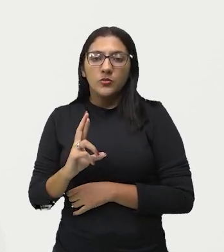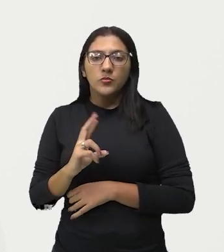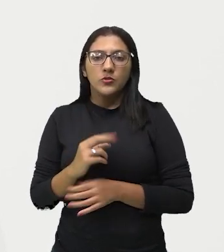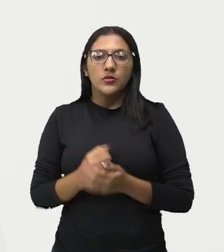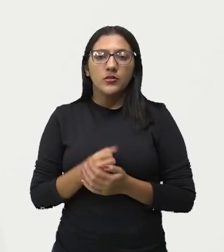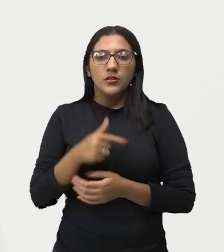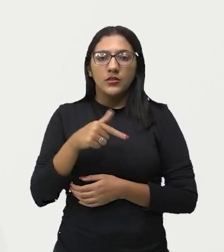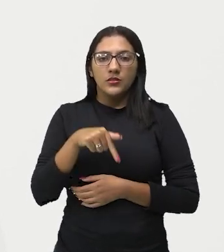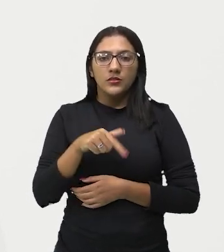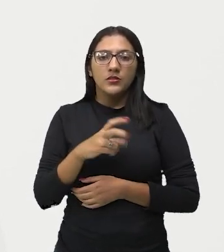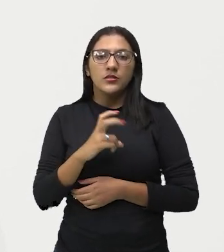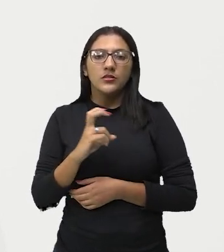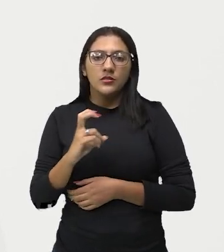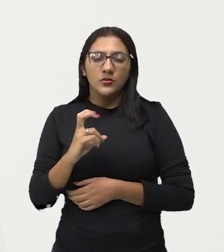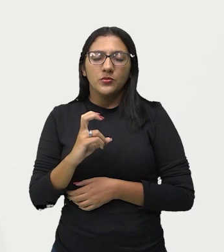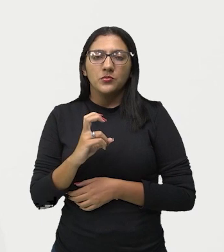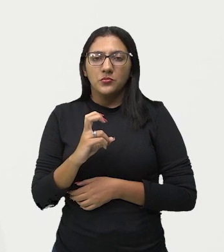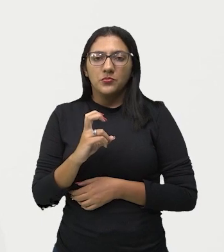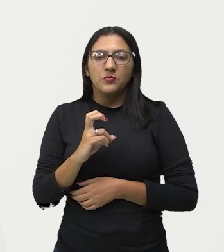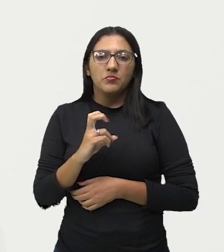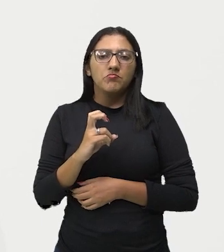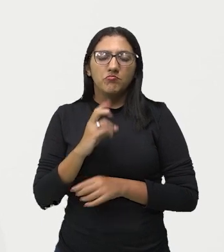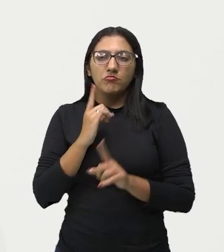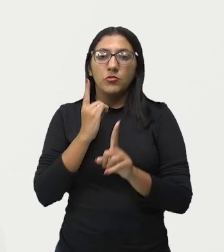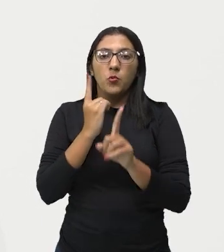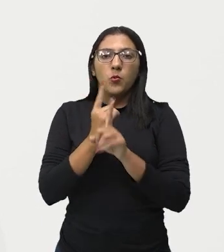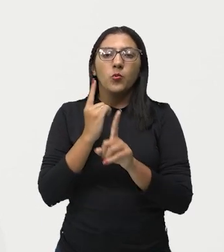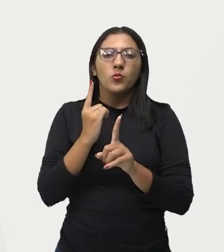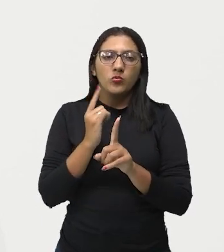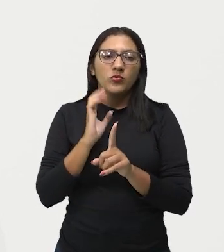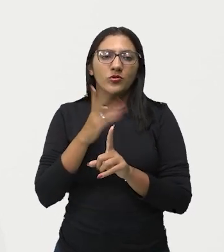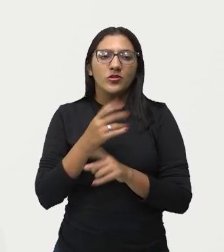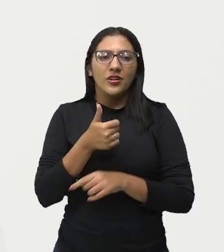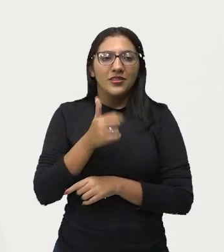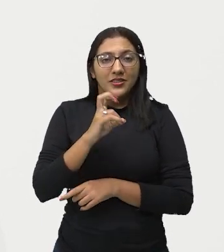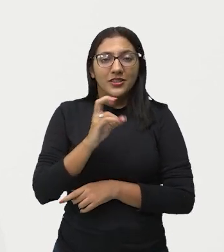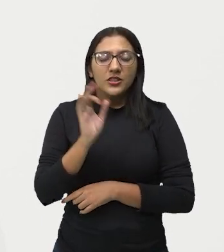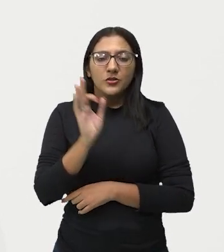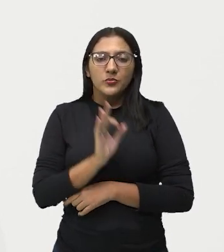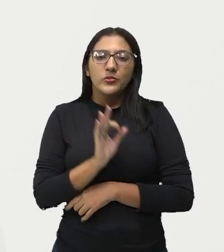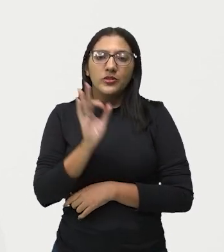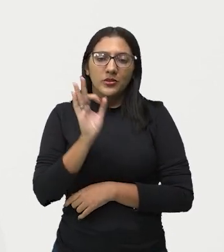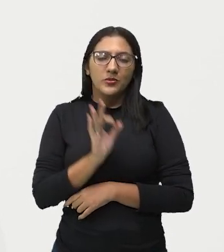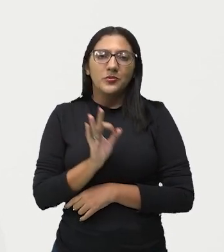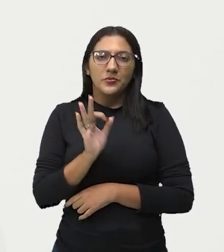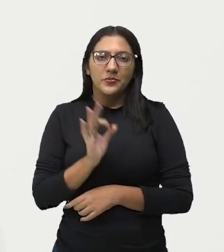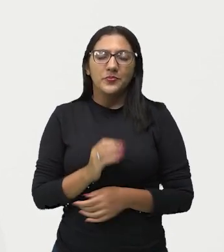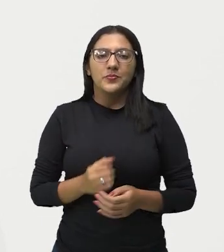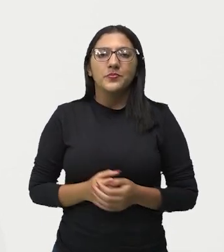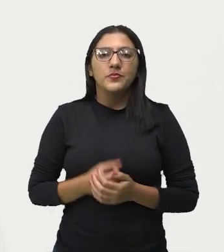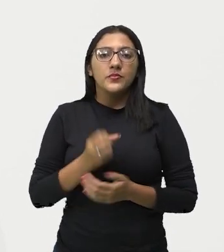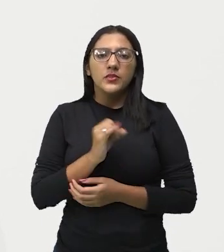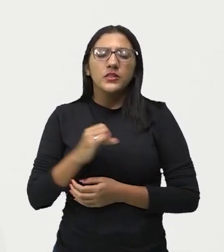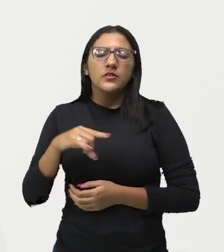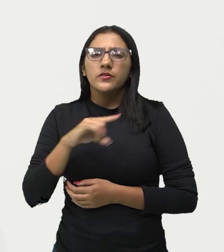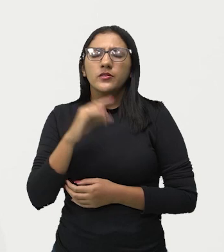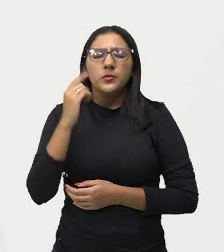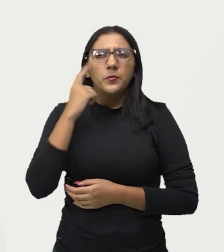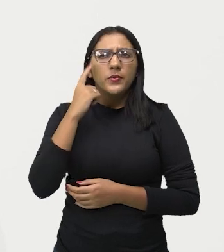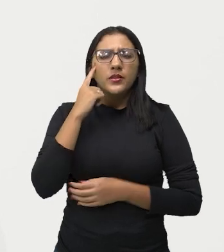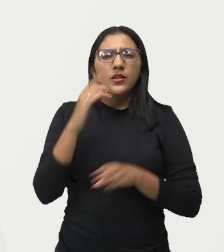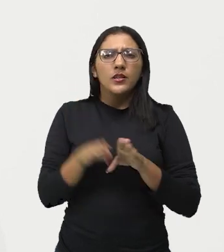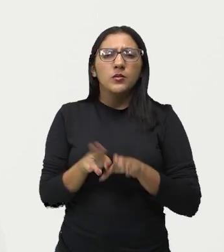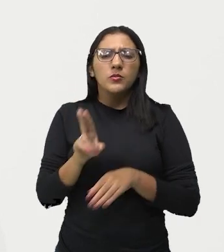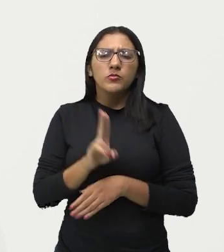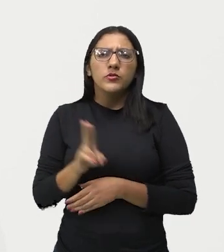a 75. Fechou. Determinamos então aí os 15%. Se você também optasse em usar